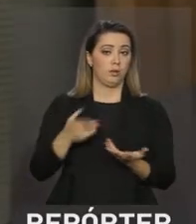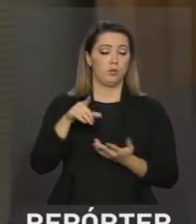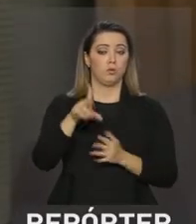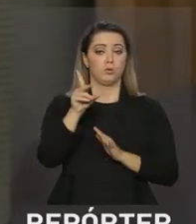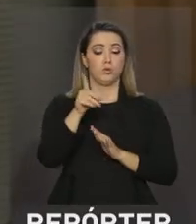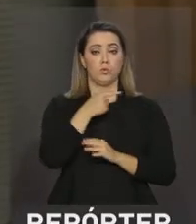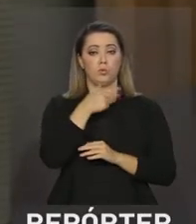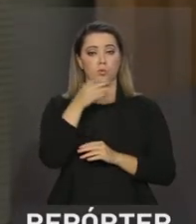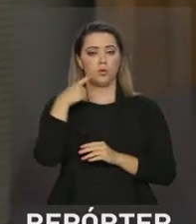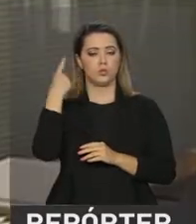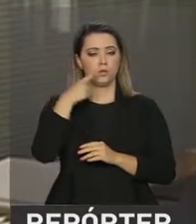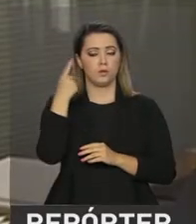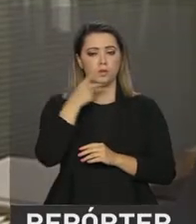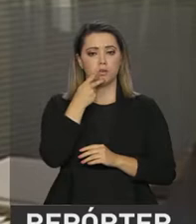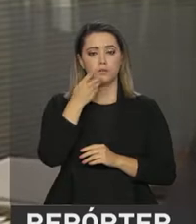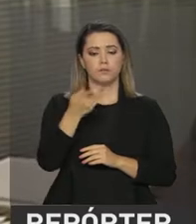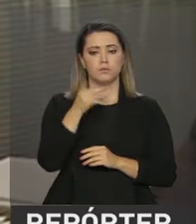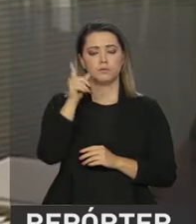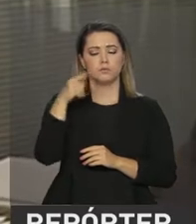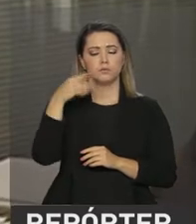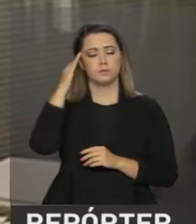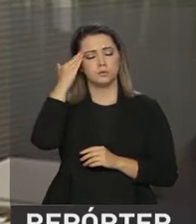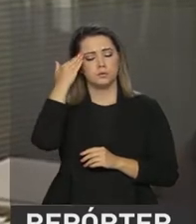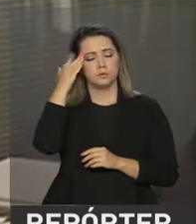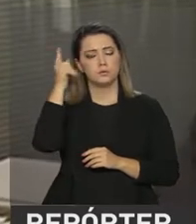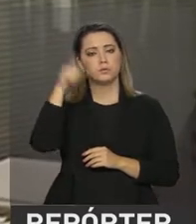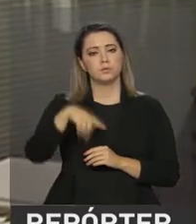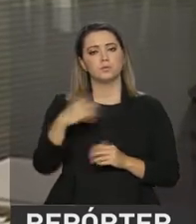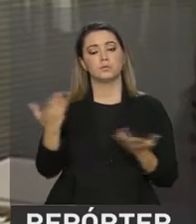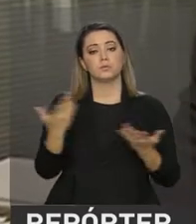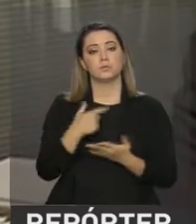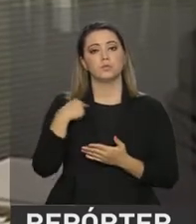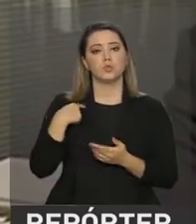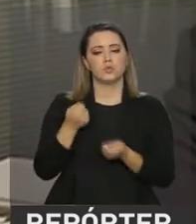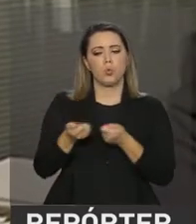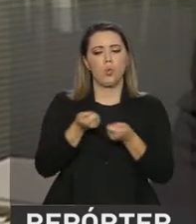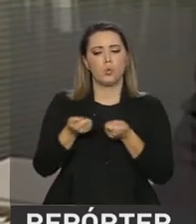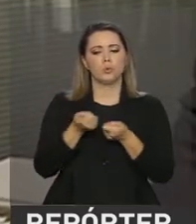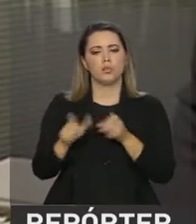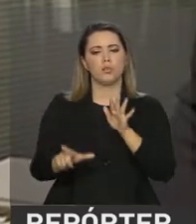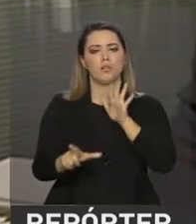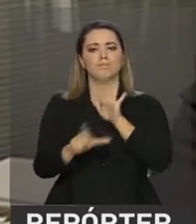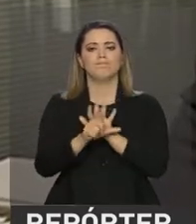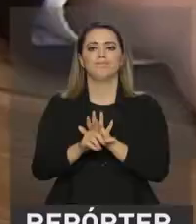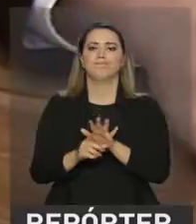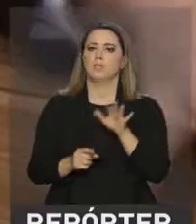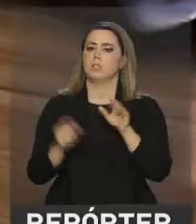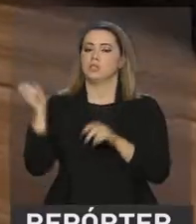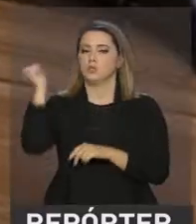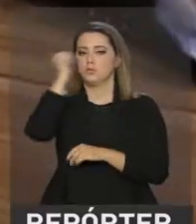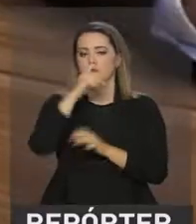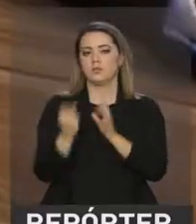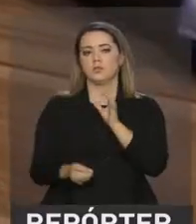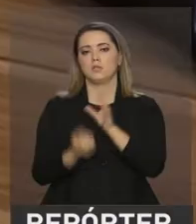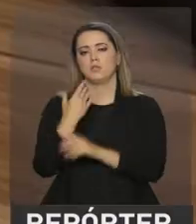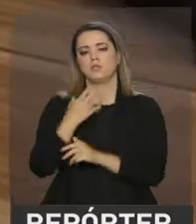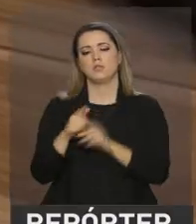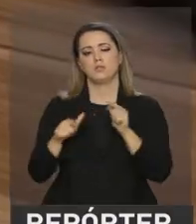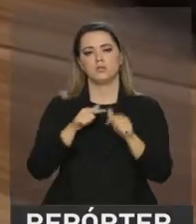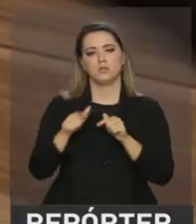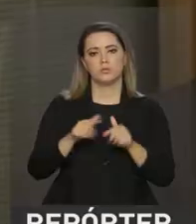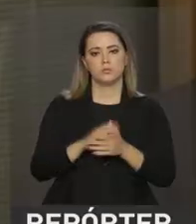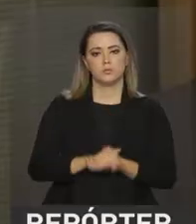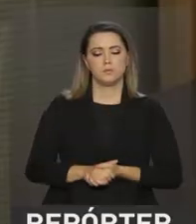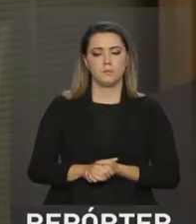direito do trabalho entende que a rigidez da lei em vigor no brasil há décadas dificulta geração de empregos ea competitividade do